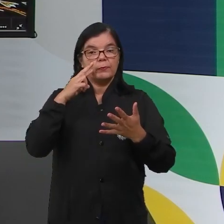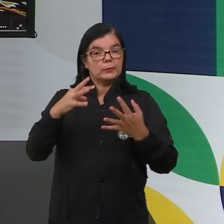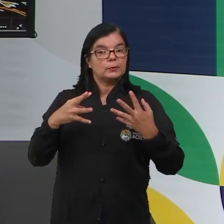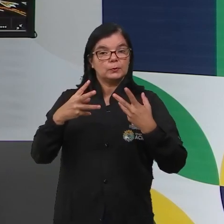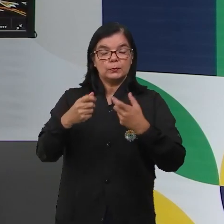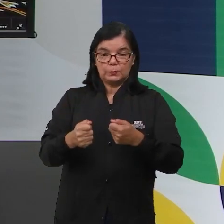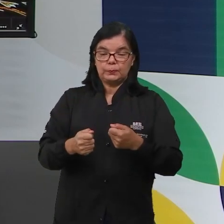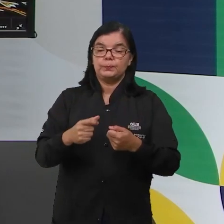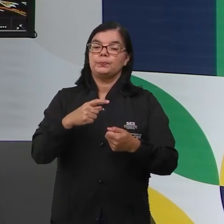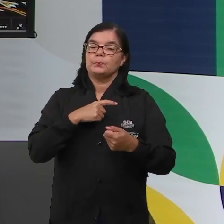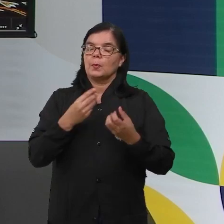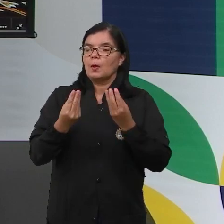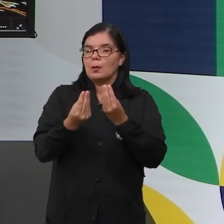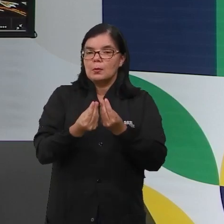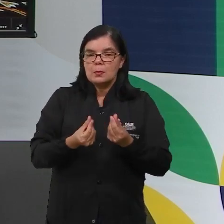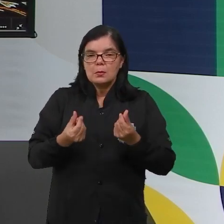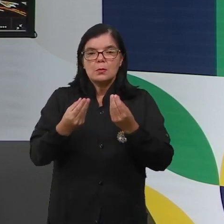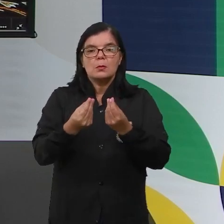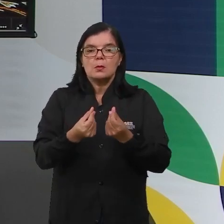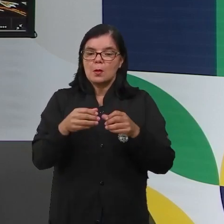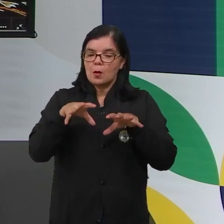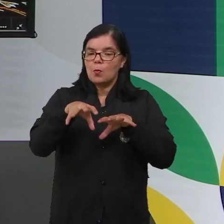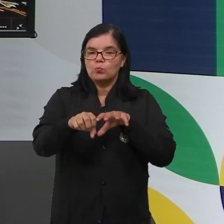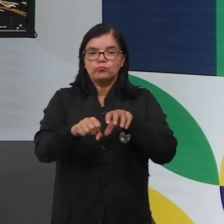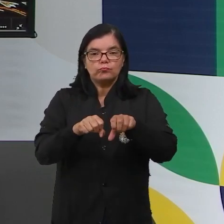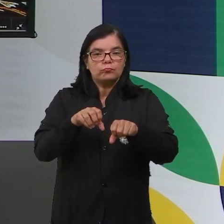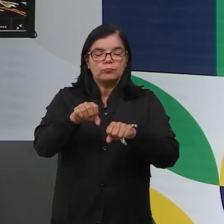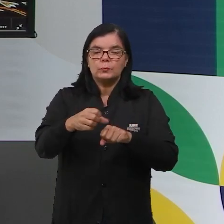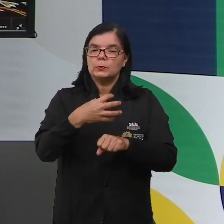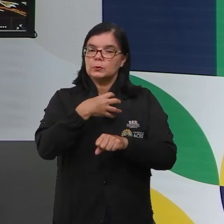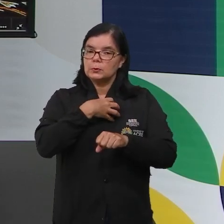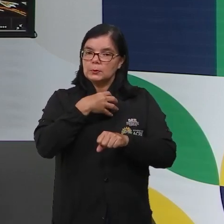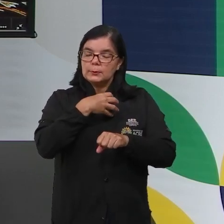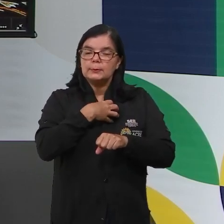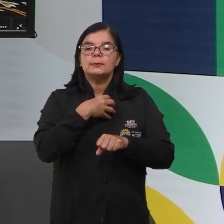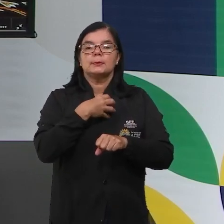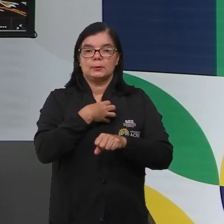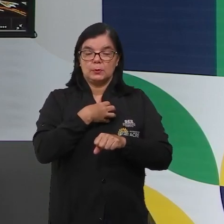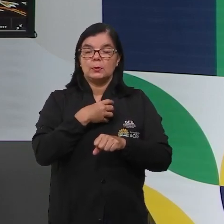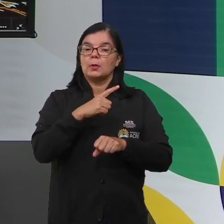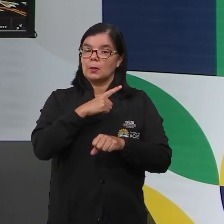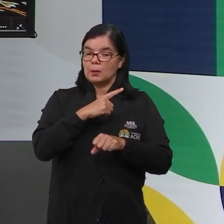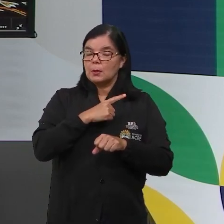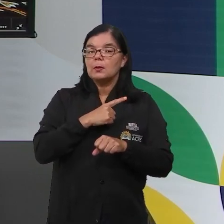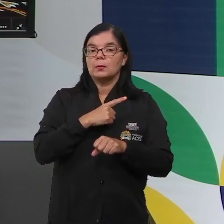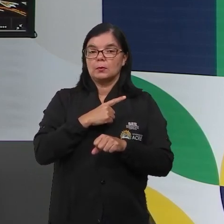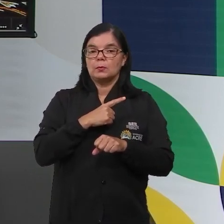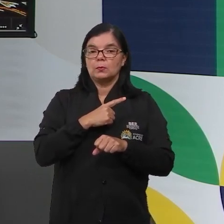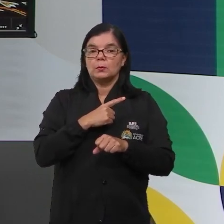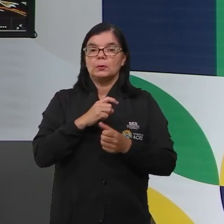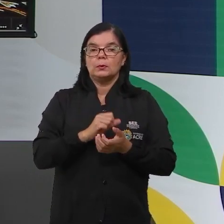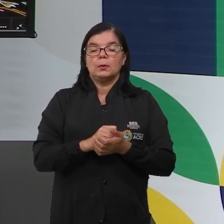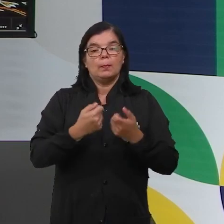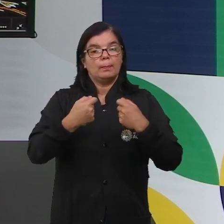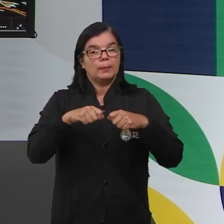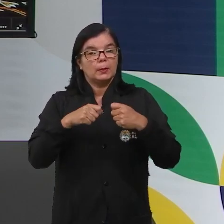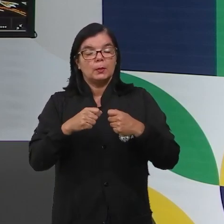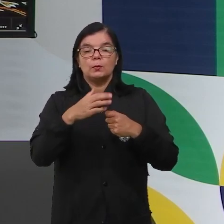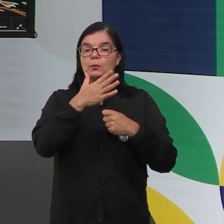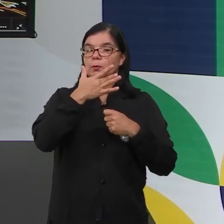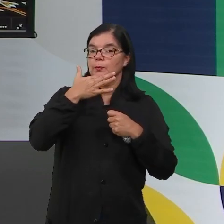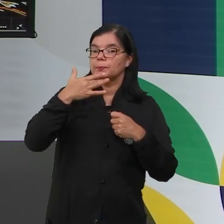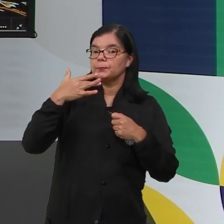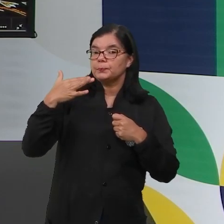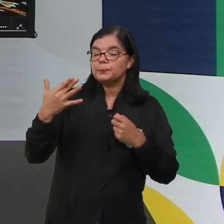Então precisa ter textura para que ele possa tocar e sentir que existe uma textura, precisa ter